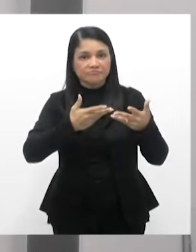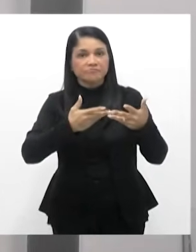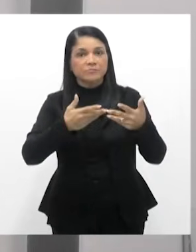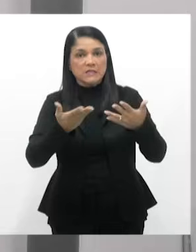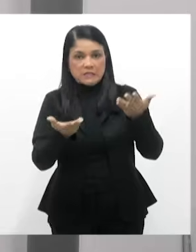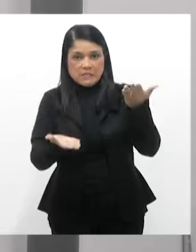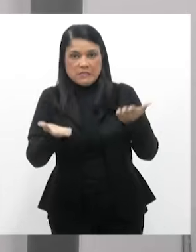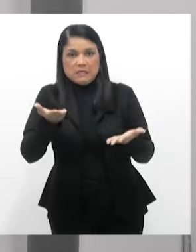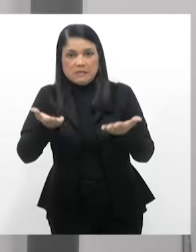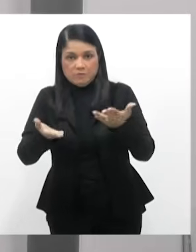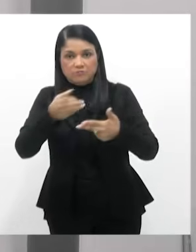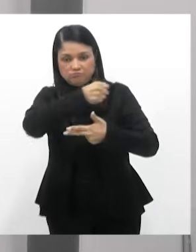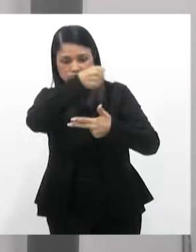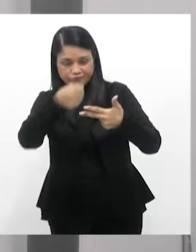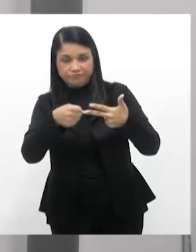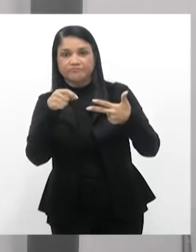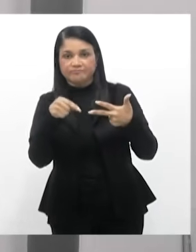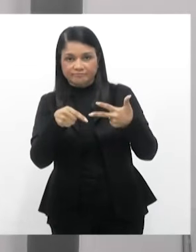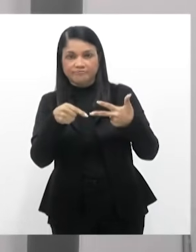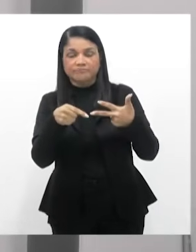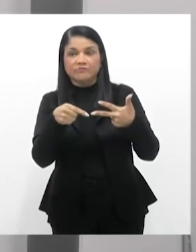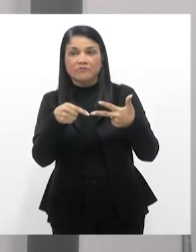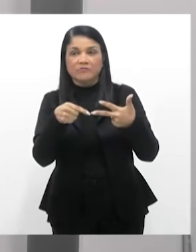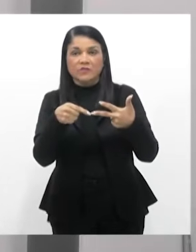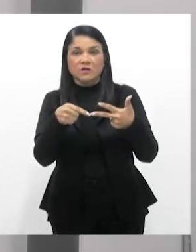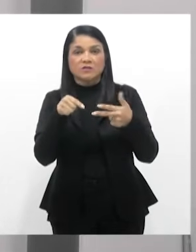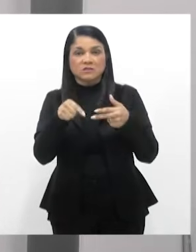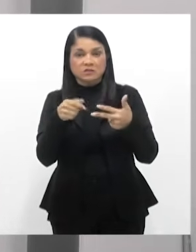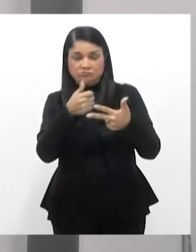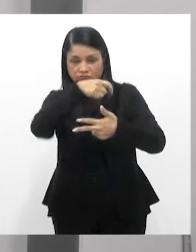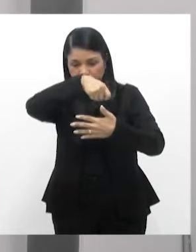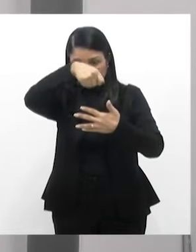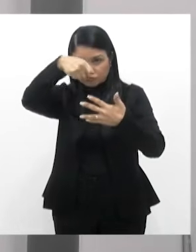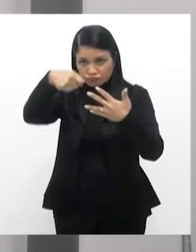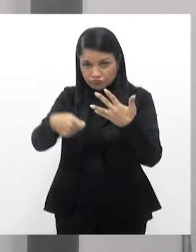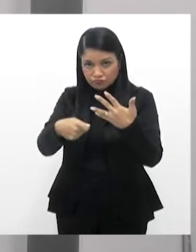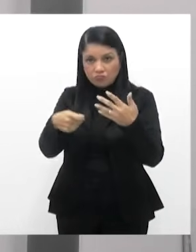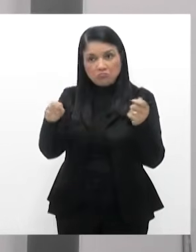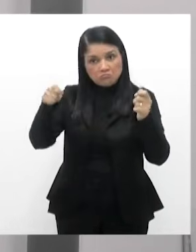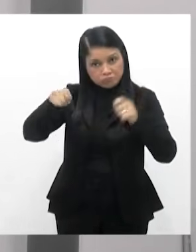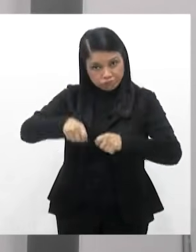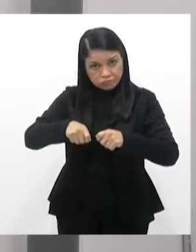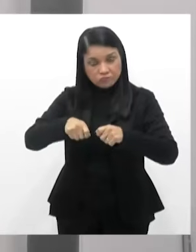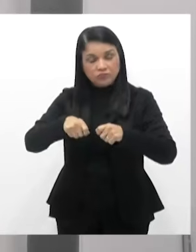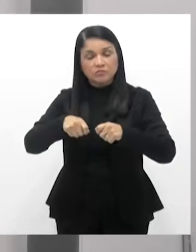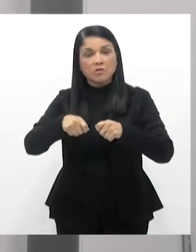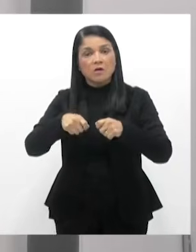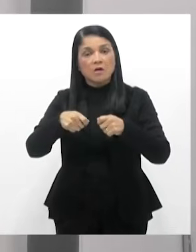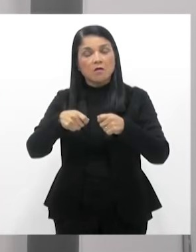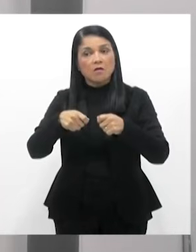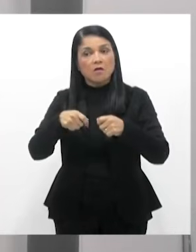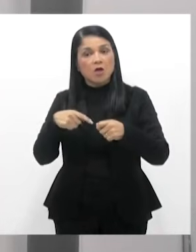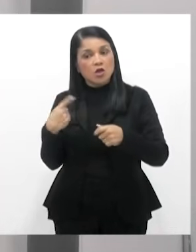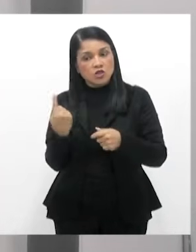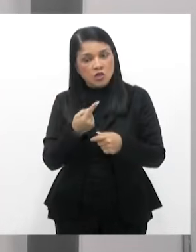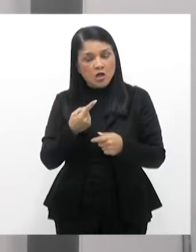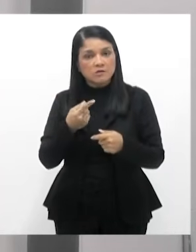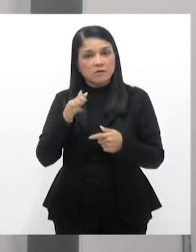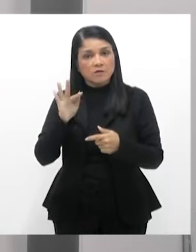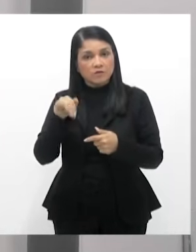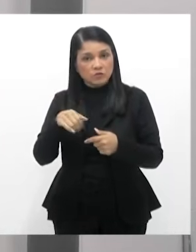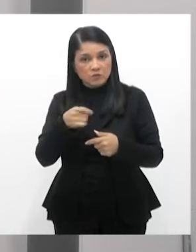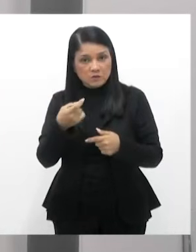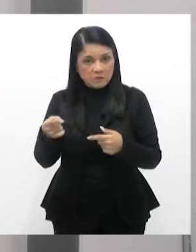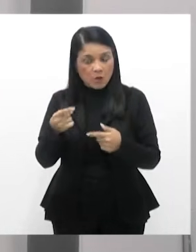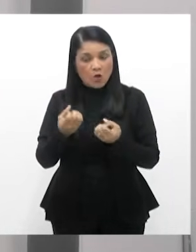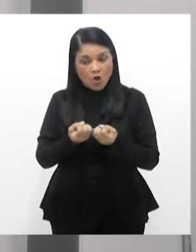equilibram. Se for o caso de uma eventual judicialização, estamos abertos. O nosso dever é tentar